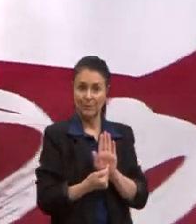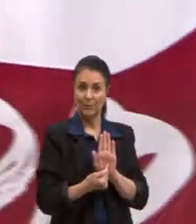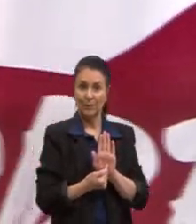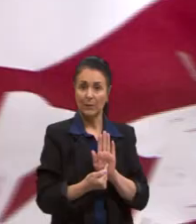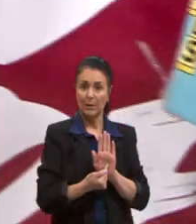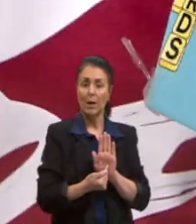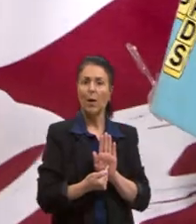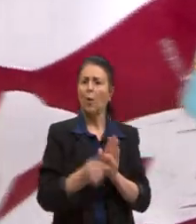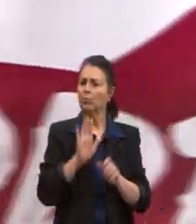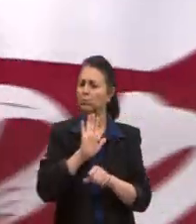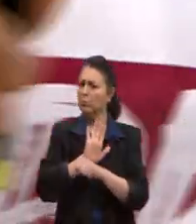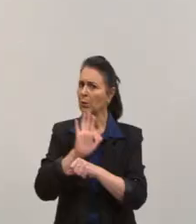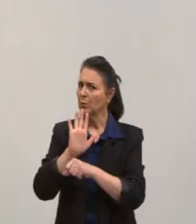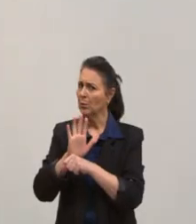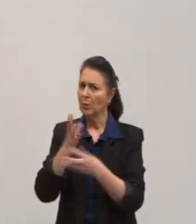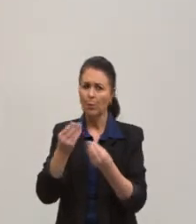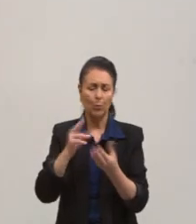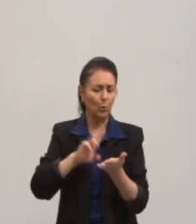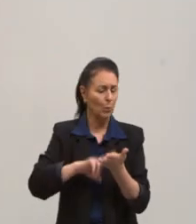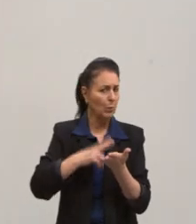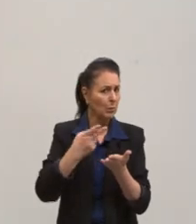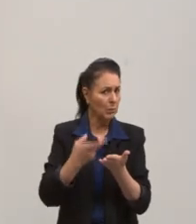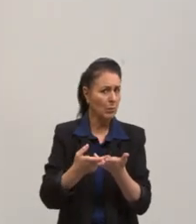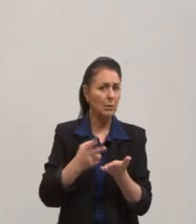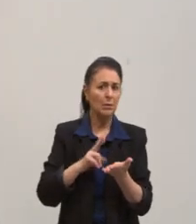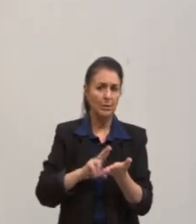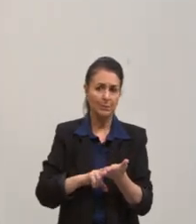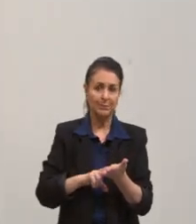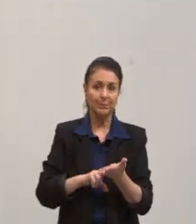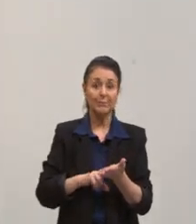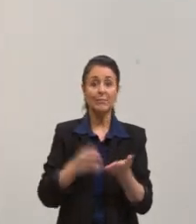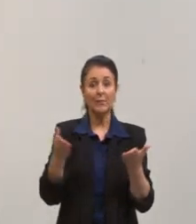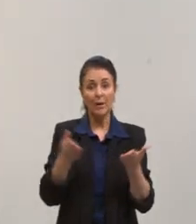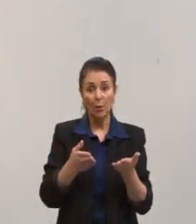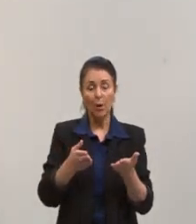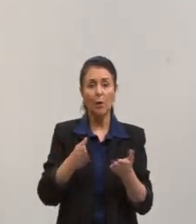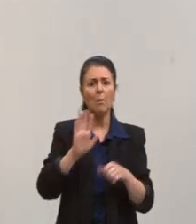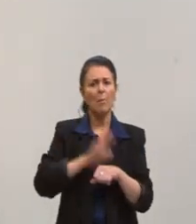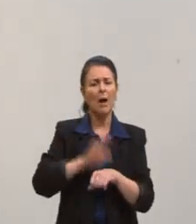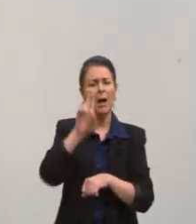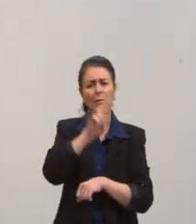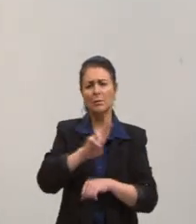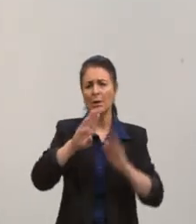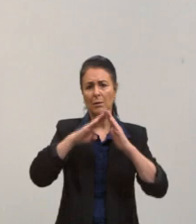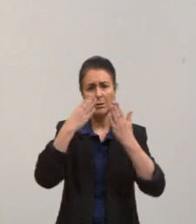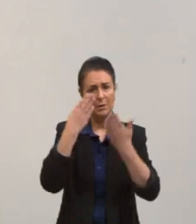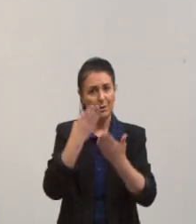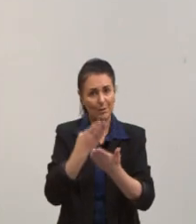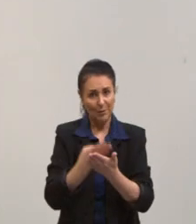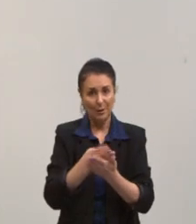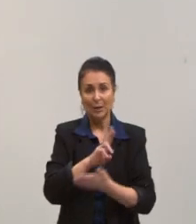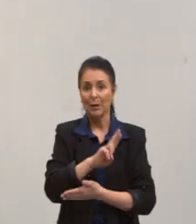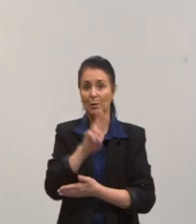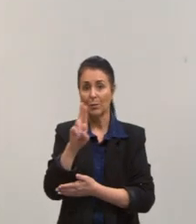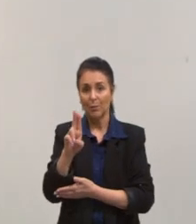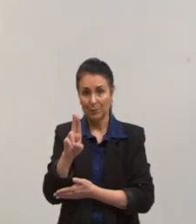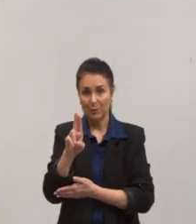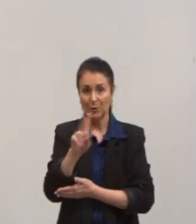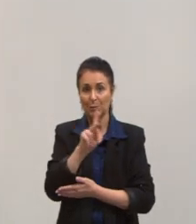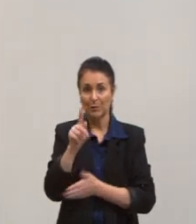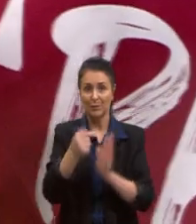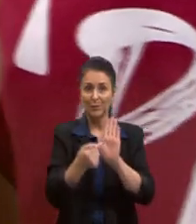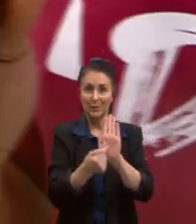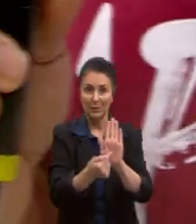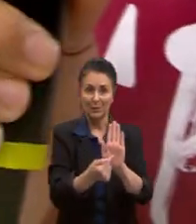para as questões e tradução OK e Oxford Oxford também é um grande